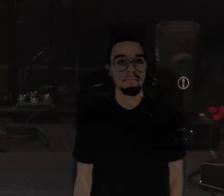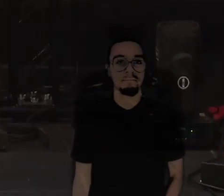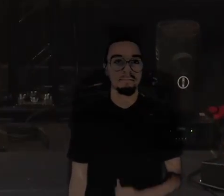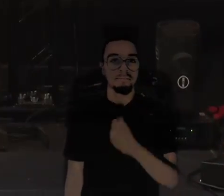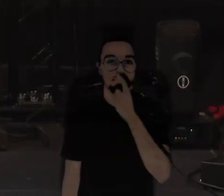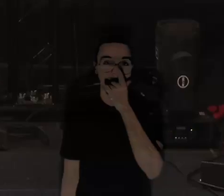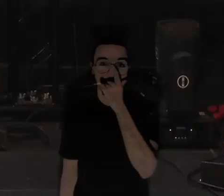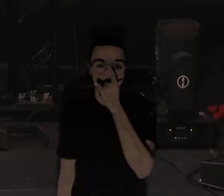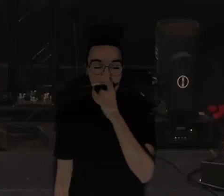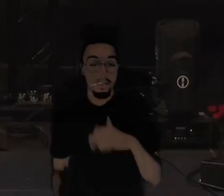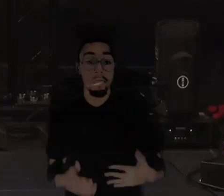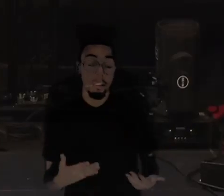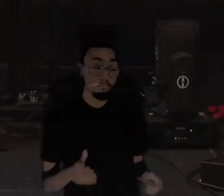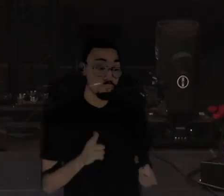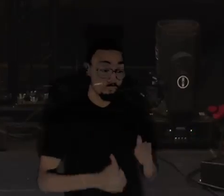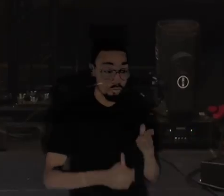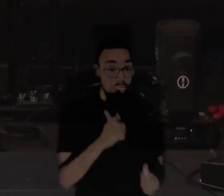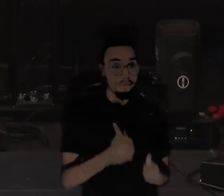Gideão estava lá,